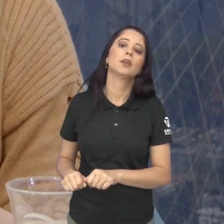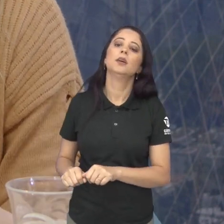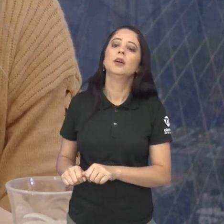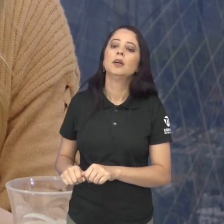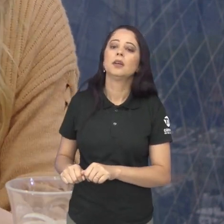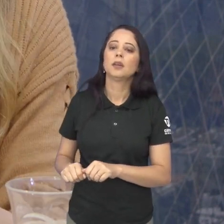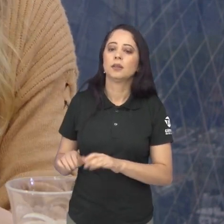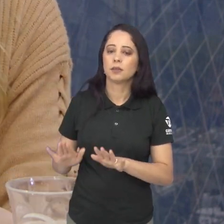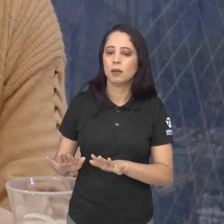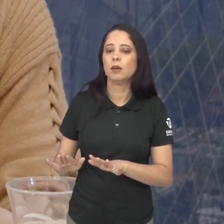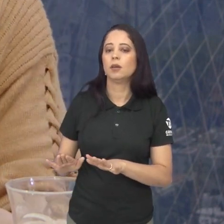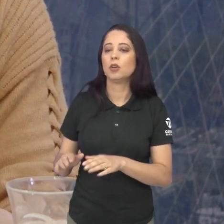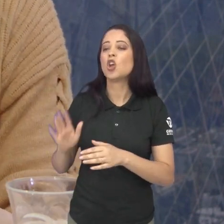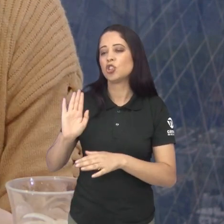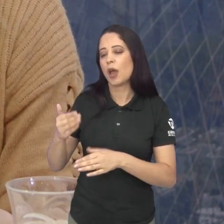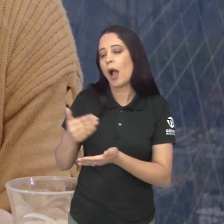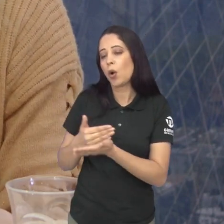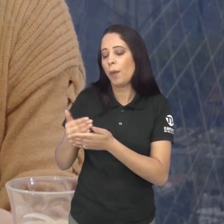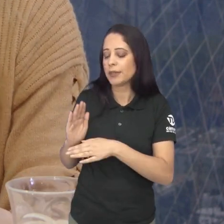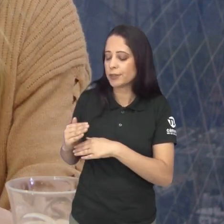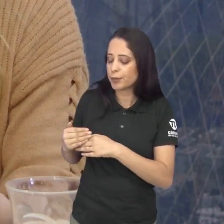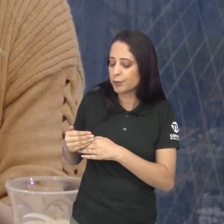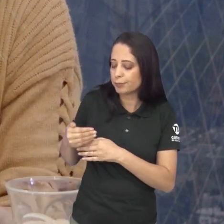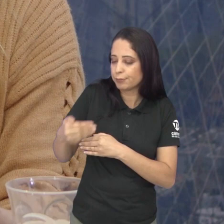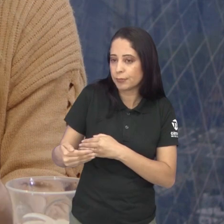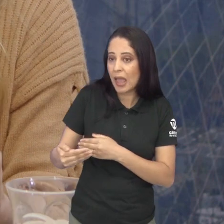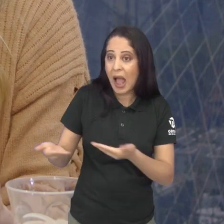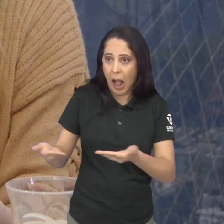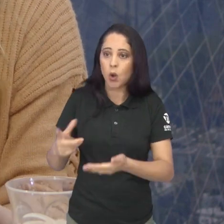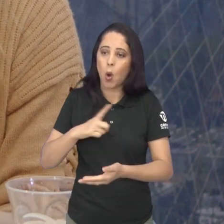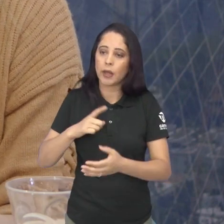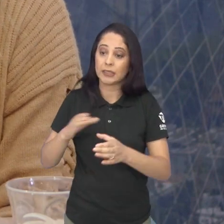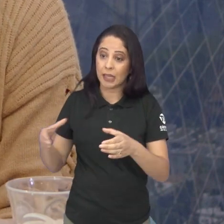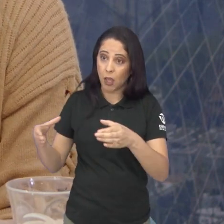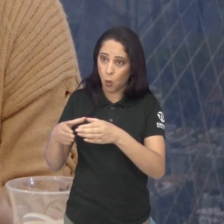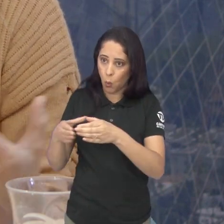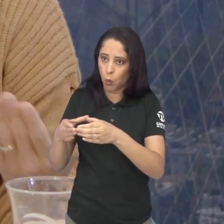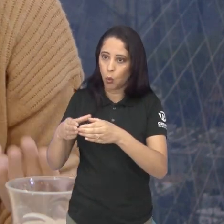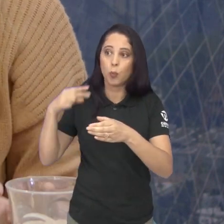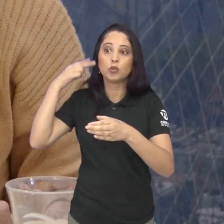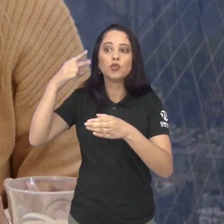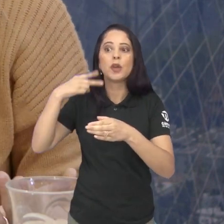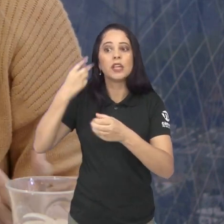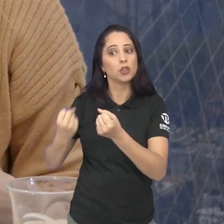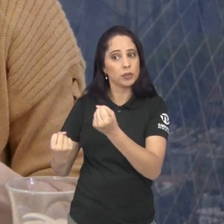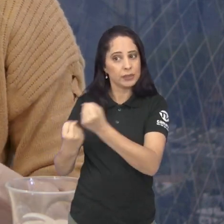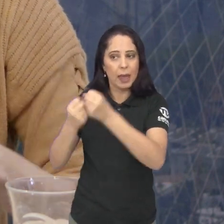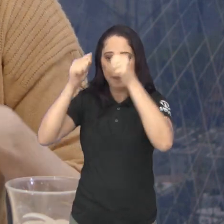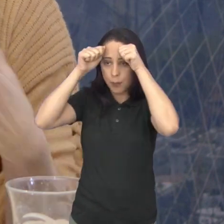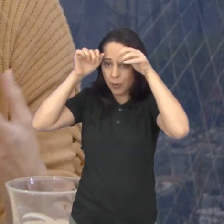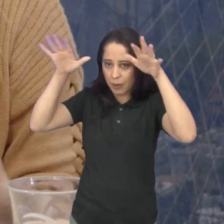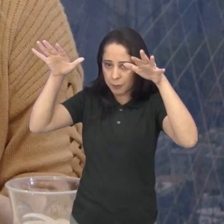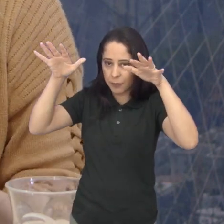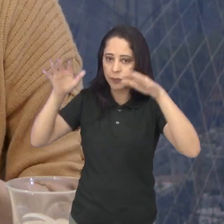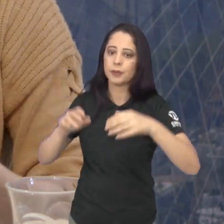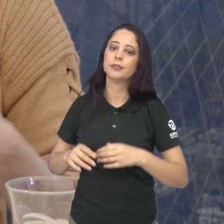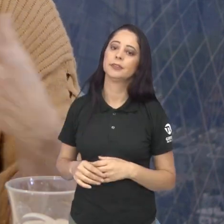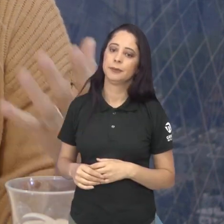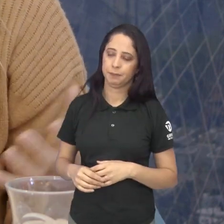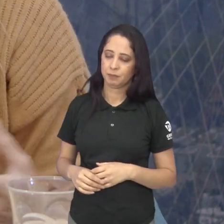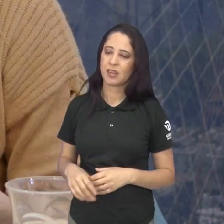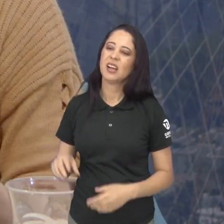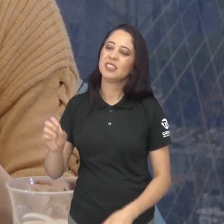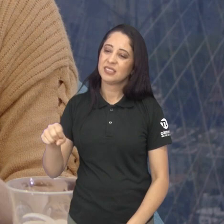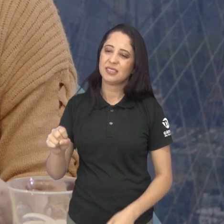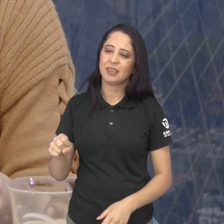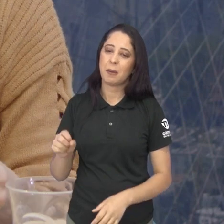Um pequeno passo, um engatinhar foi dado, que existe uma frente parlamentar do autismo dentro da Câmara. Ah, é alguma coisa, gente?